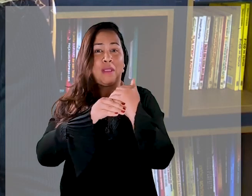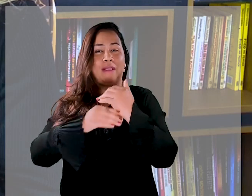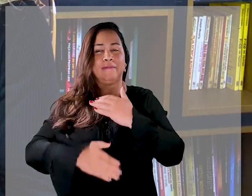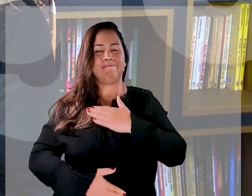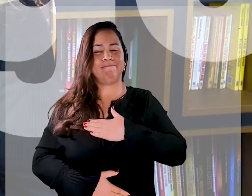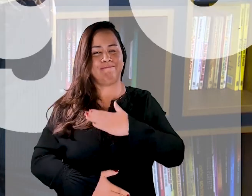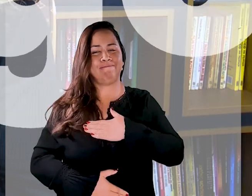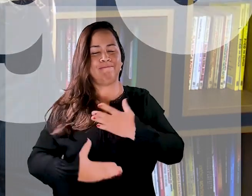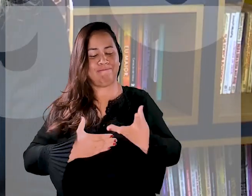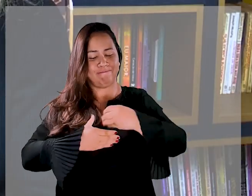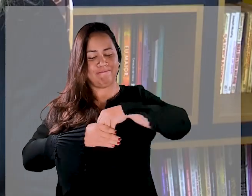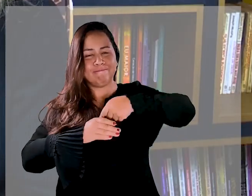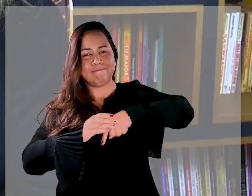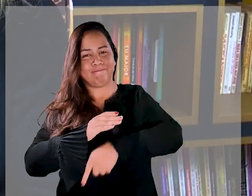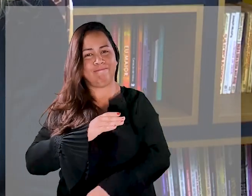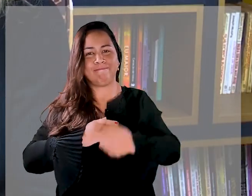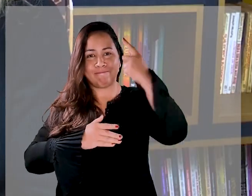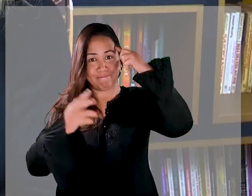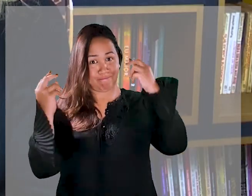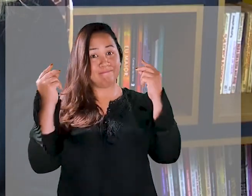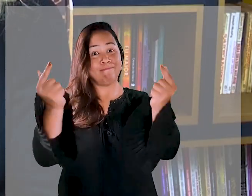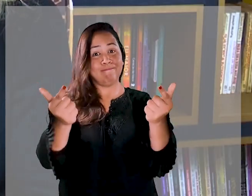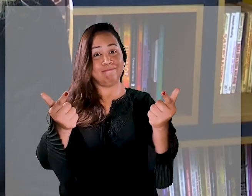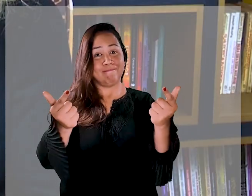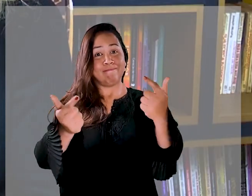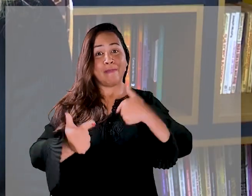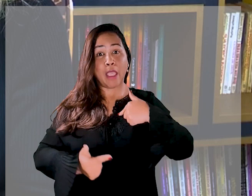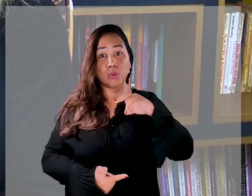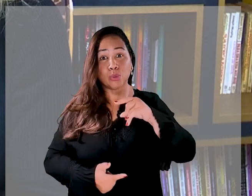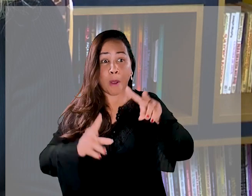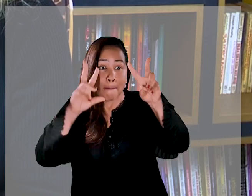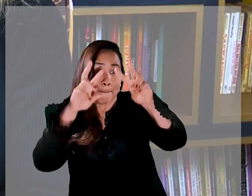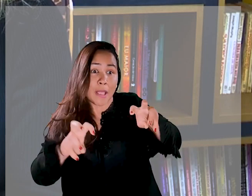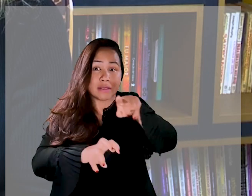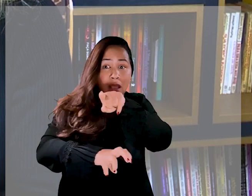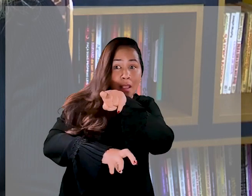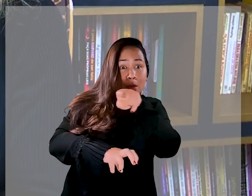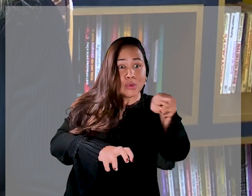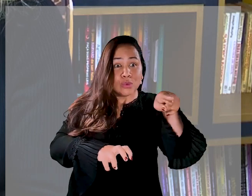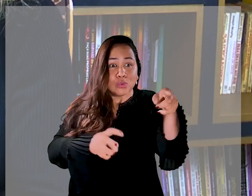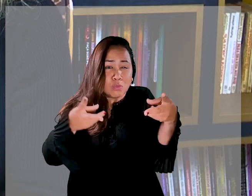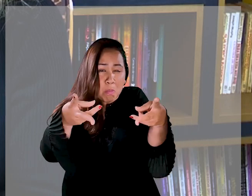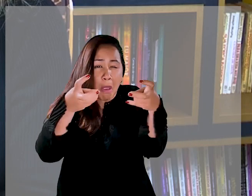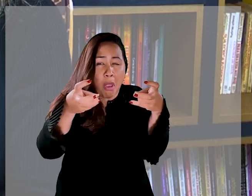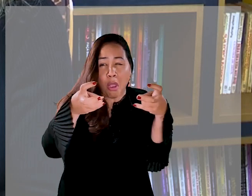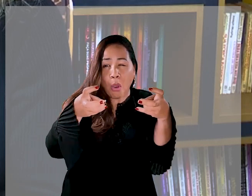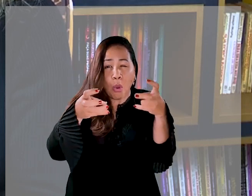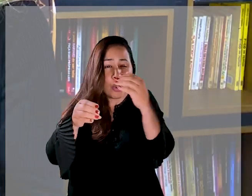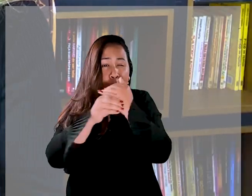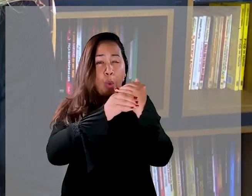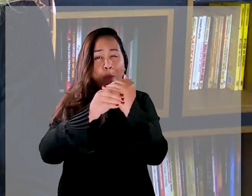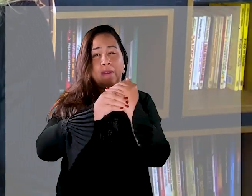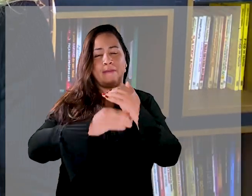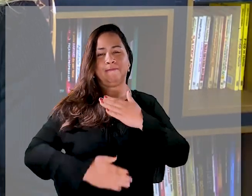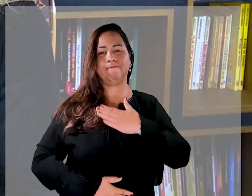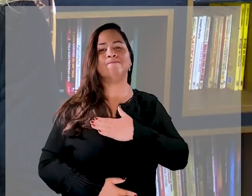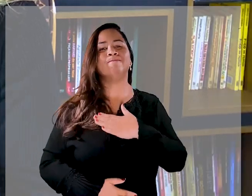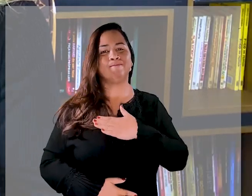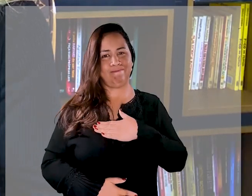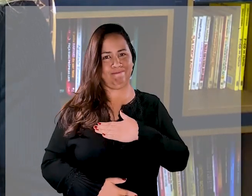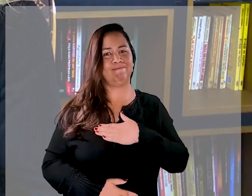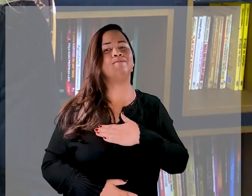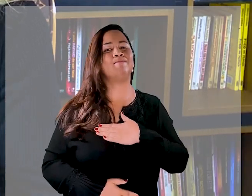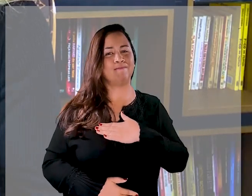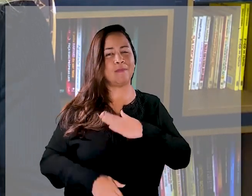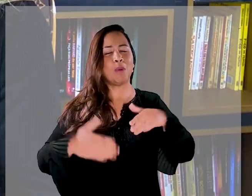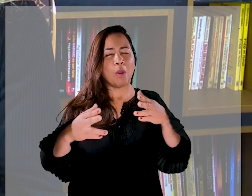mim. Bingo! Eu só enxergo no outro o que está em ressonância comigo. Toda vez que eu enxergo